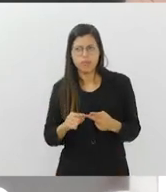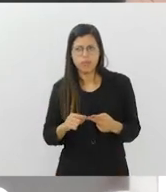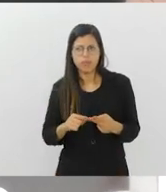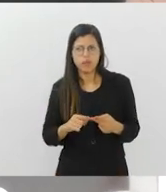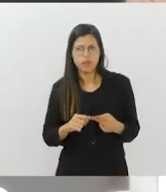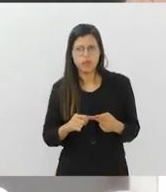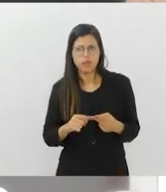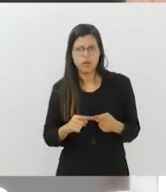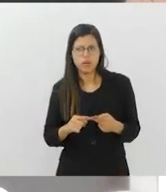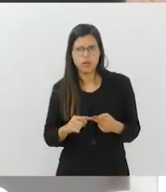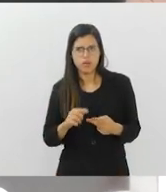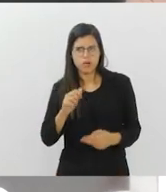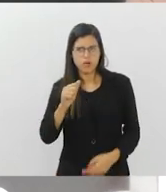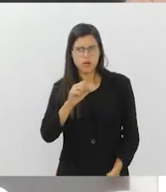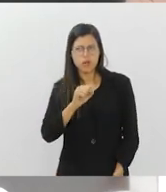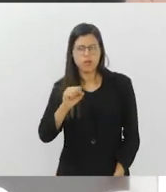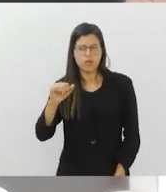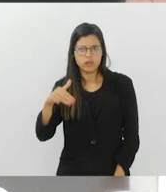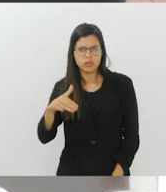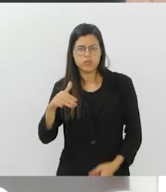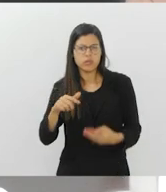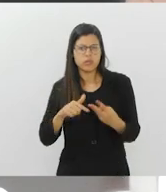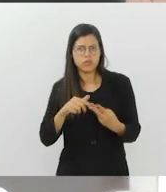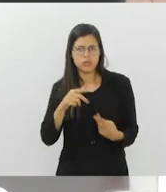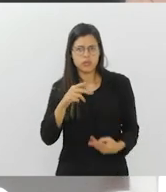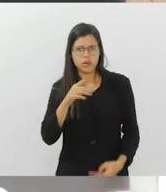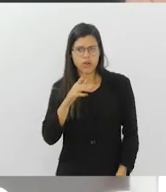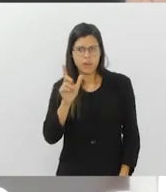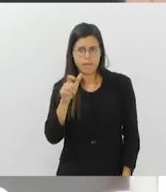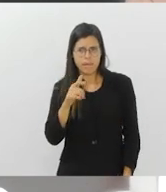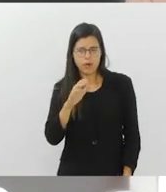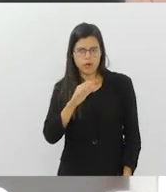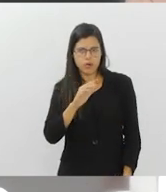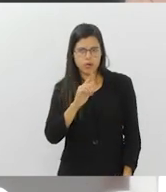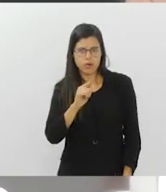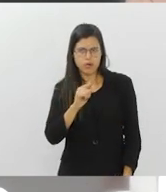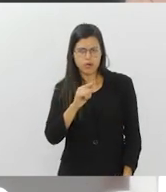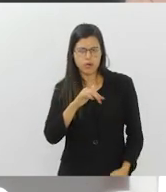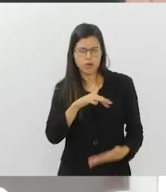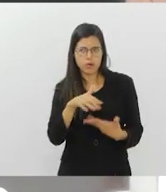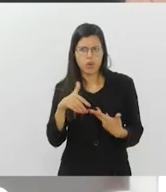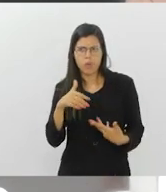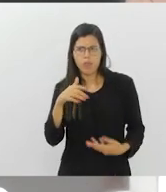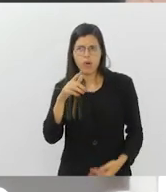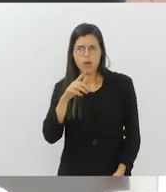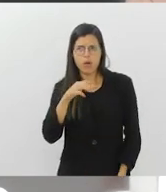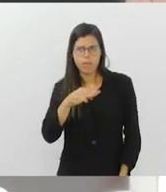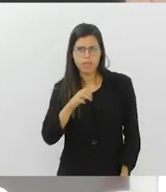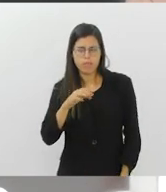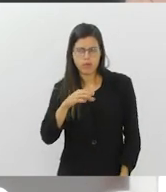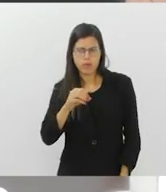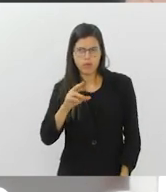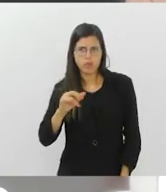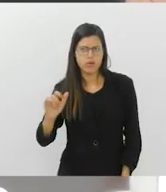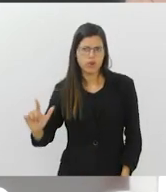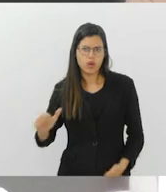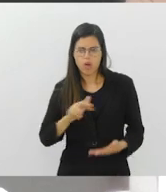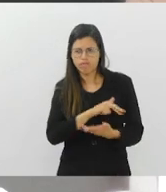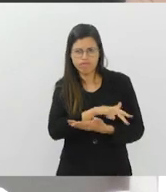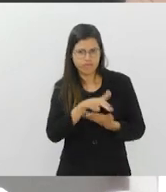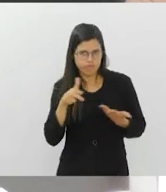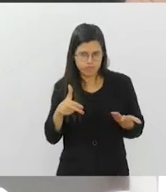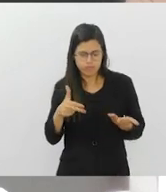Havaí, Assim, Plano Global de Saúde, Clini Plano de Saúde, Leve Saúde, Memorial Saúde, Oplan Saúde e